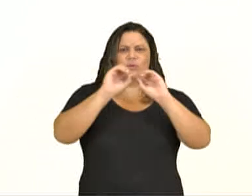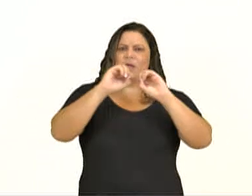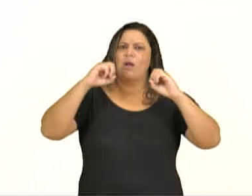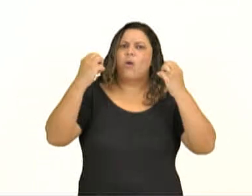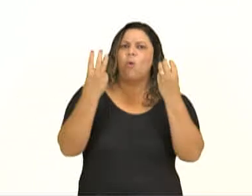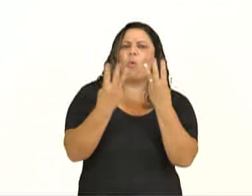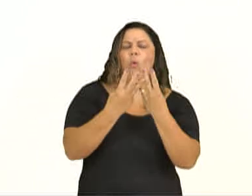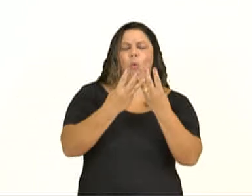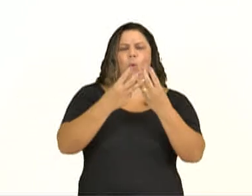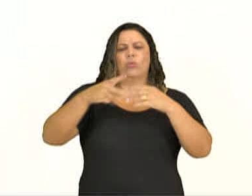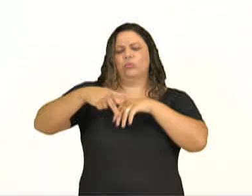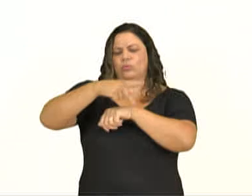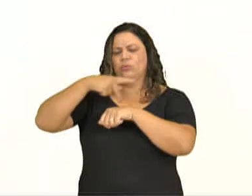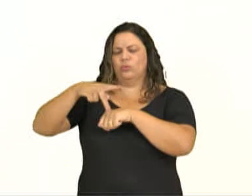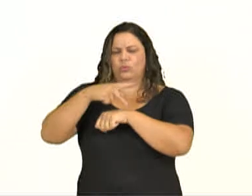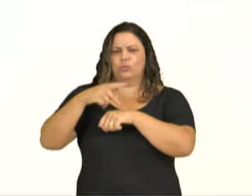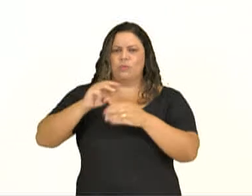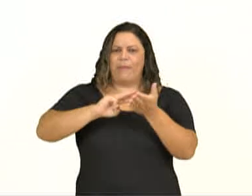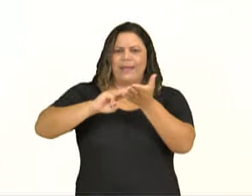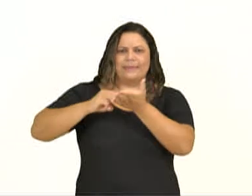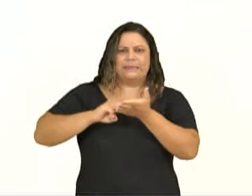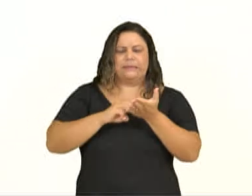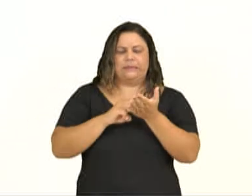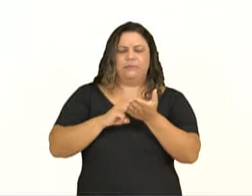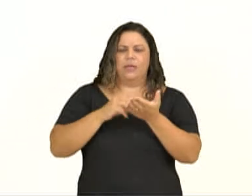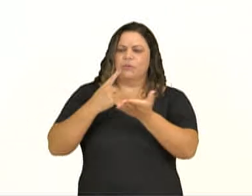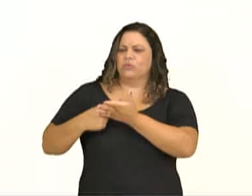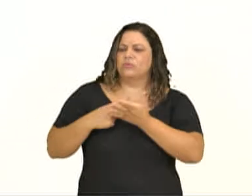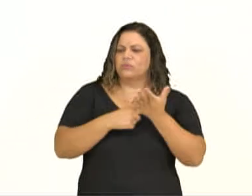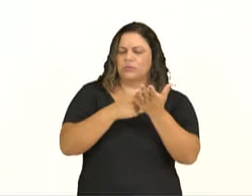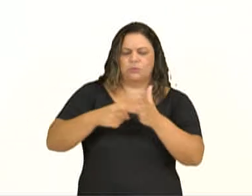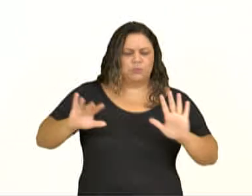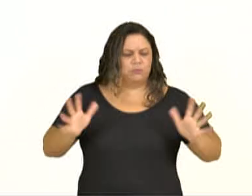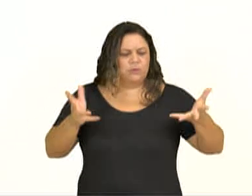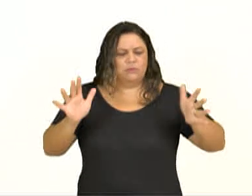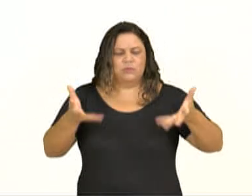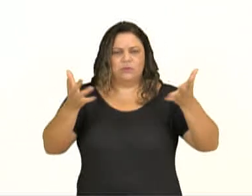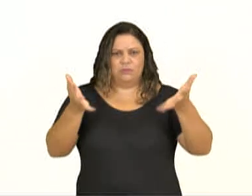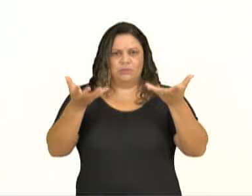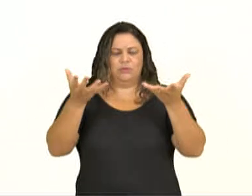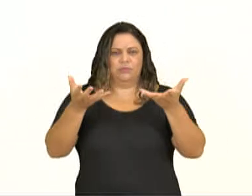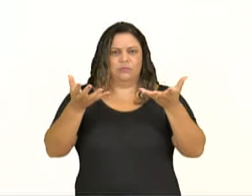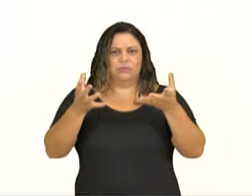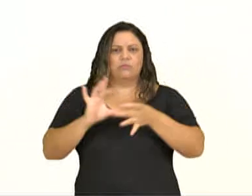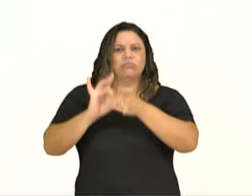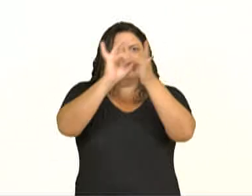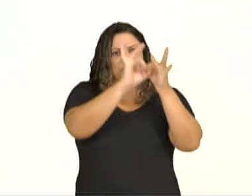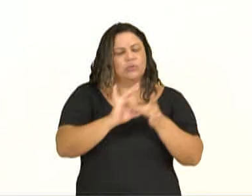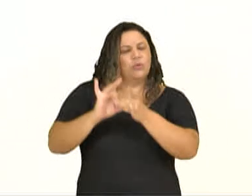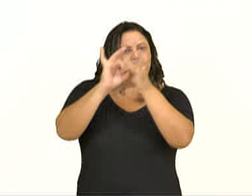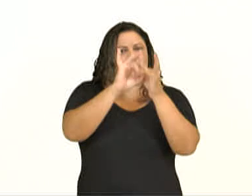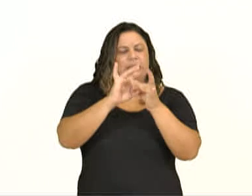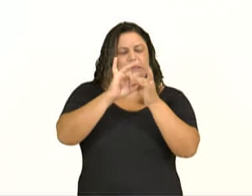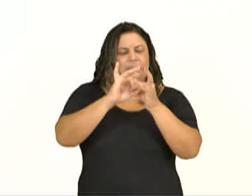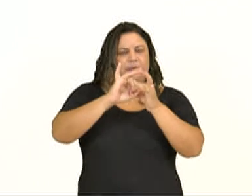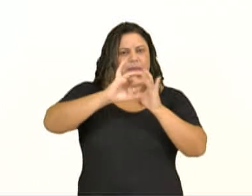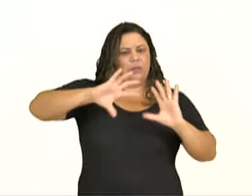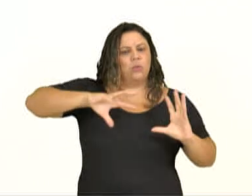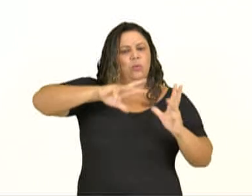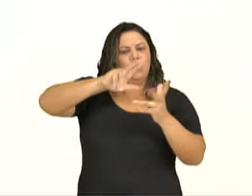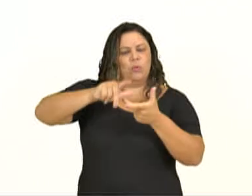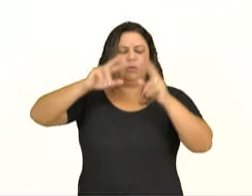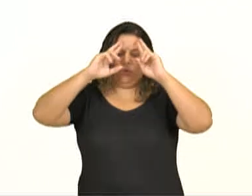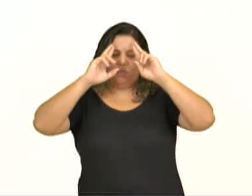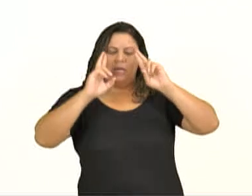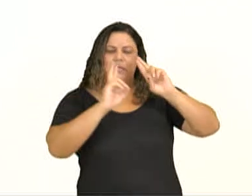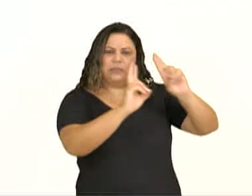países membros se comprometeram a promover, em cooperação com as Nações Unidas, o respeito universal aos